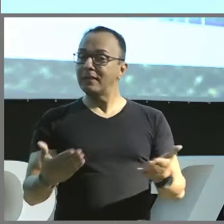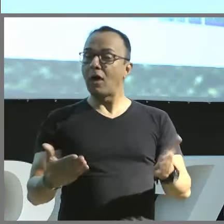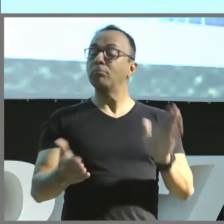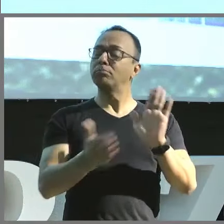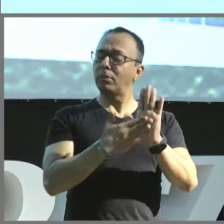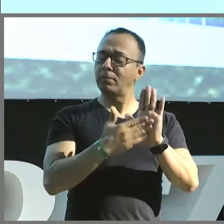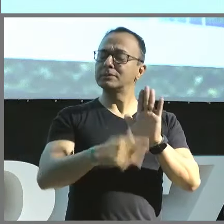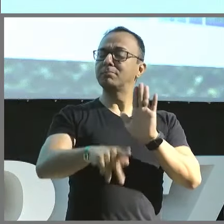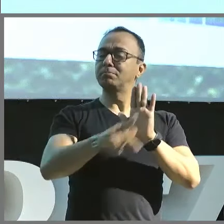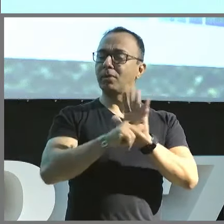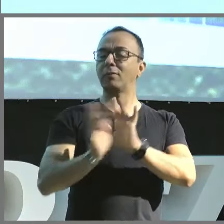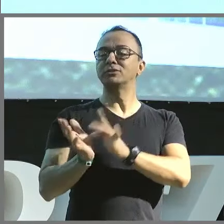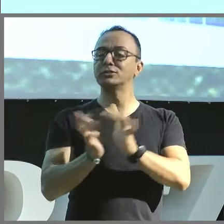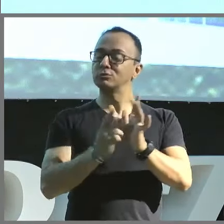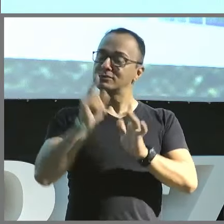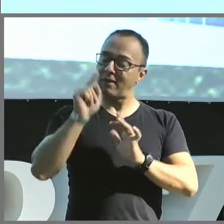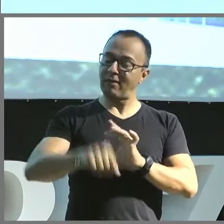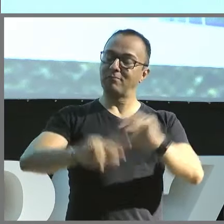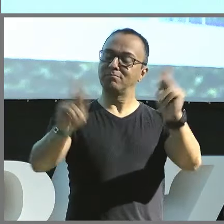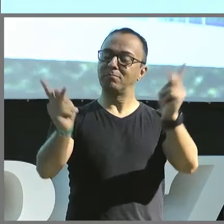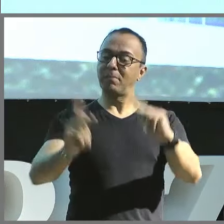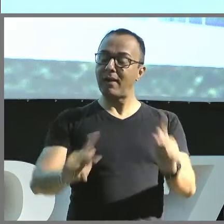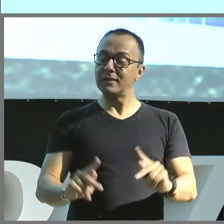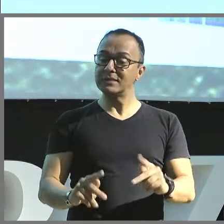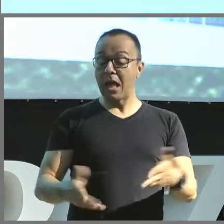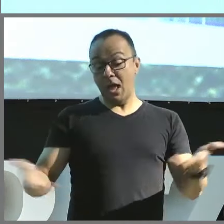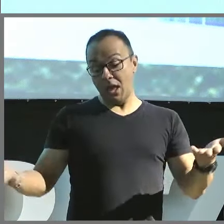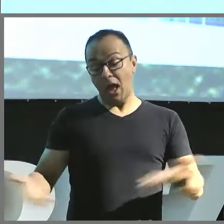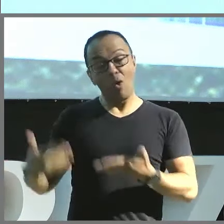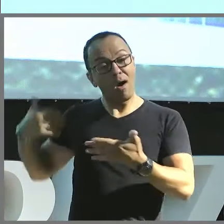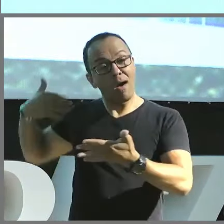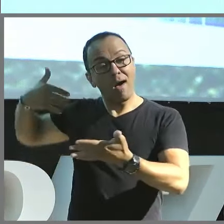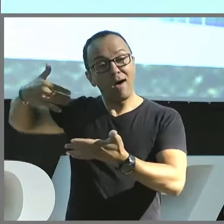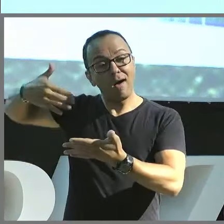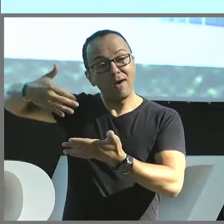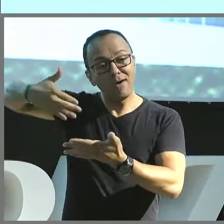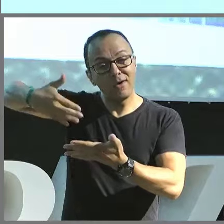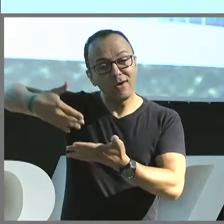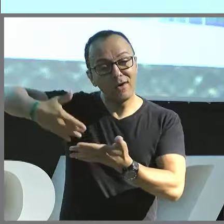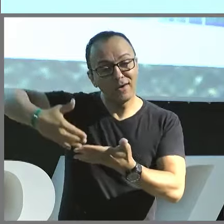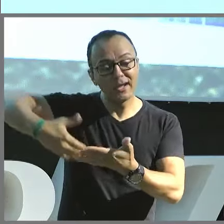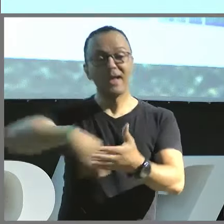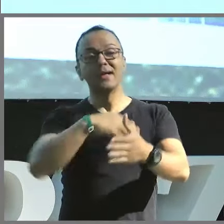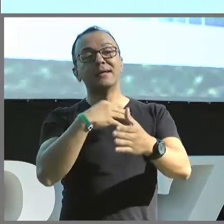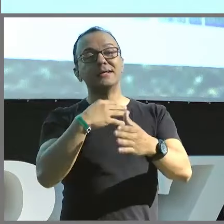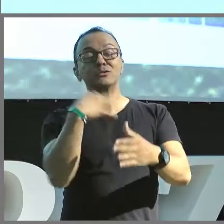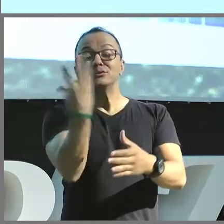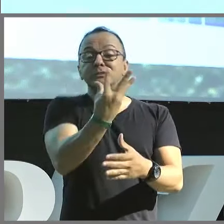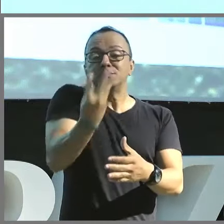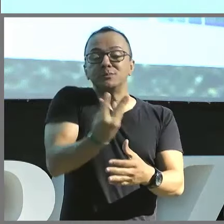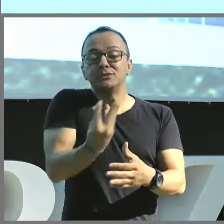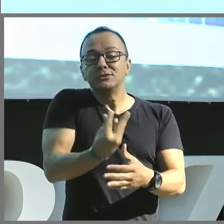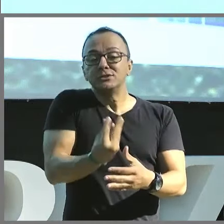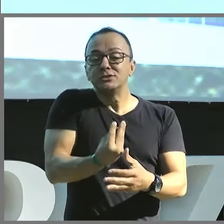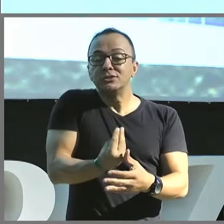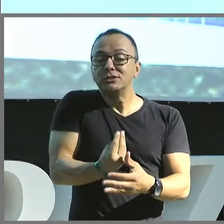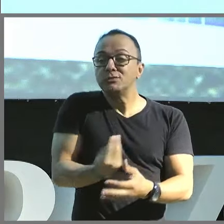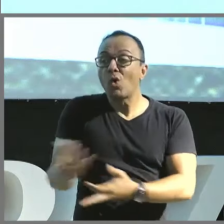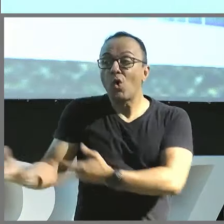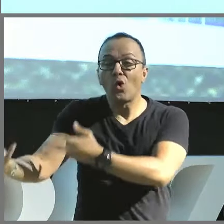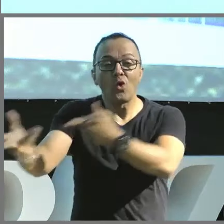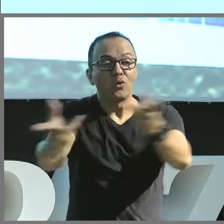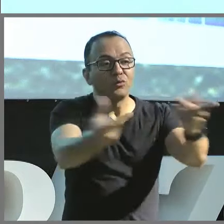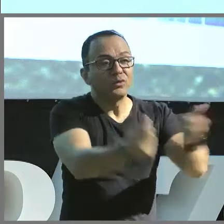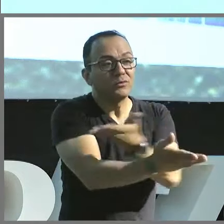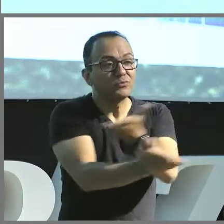tempo, e que o Espiritismo vem nesses dias nos convidar a fazê-lo de uma forma